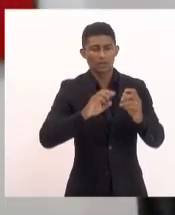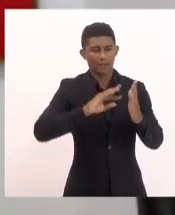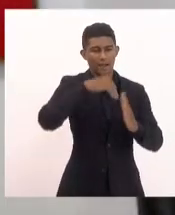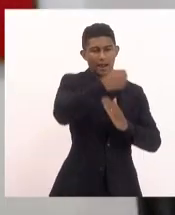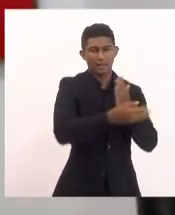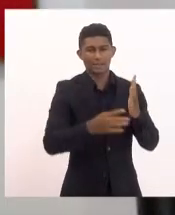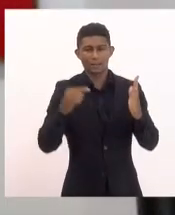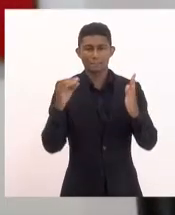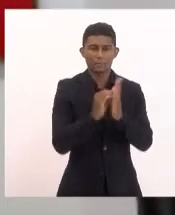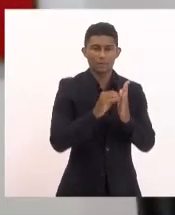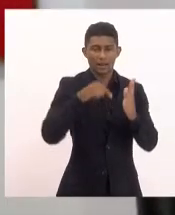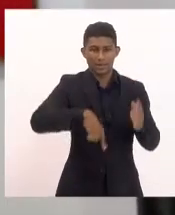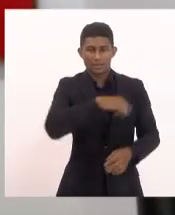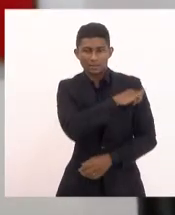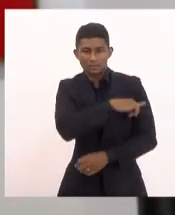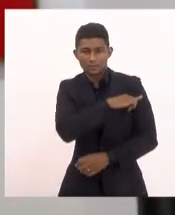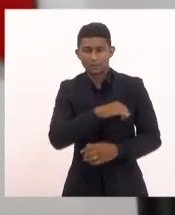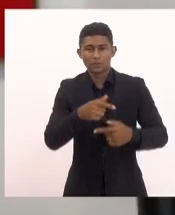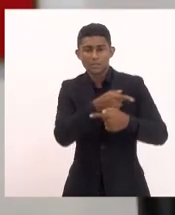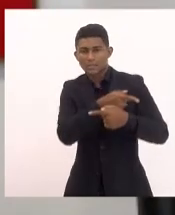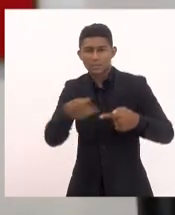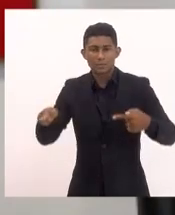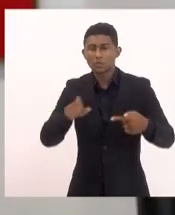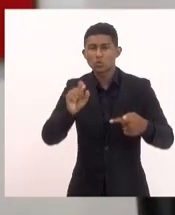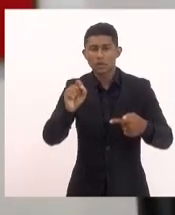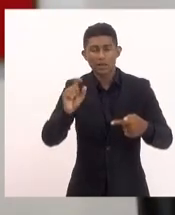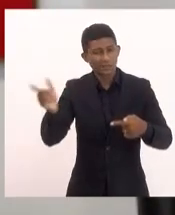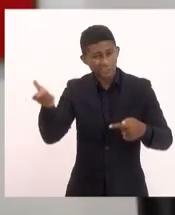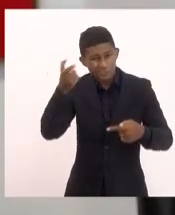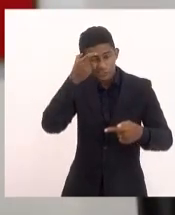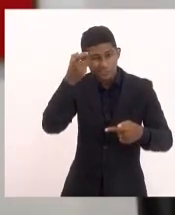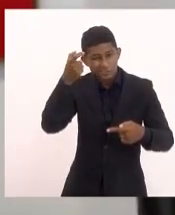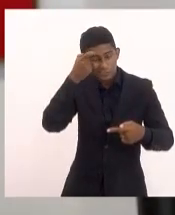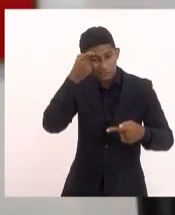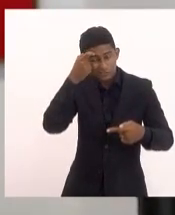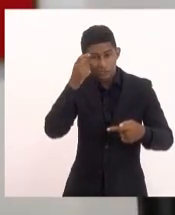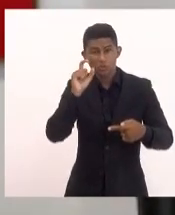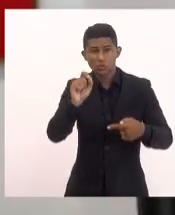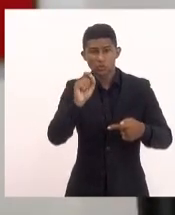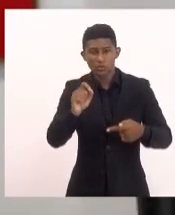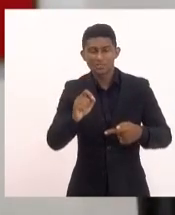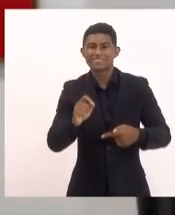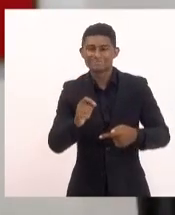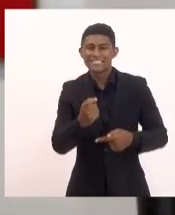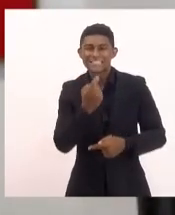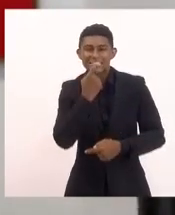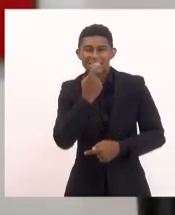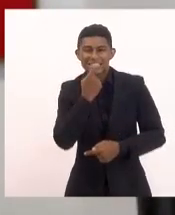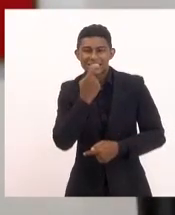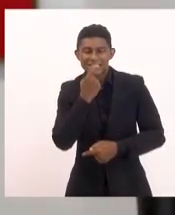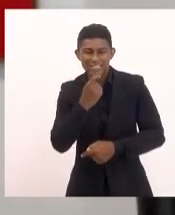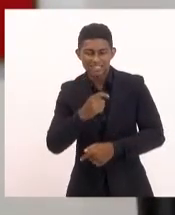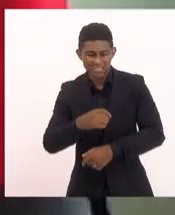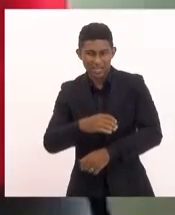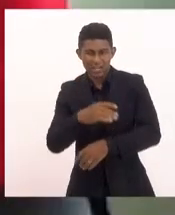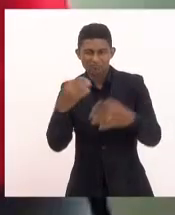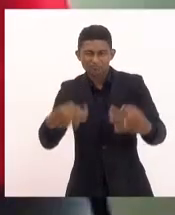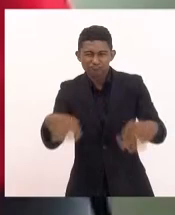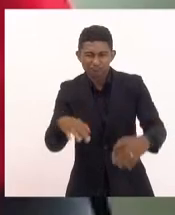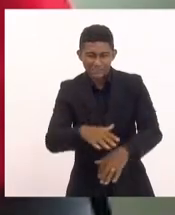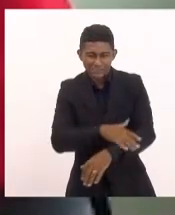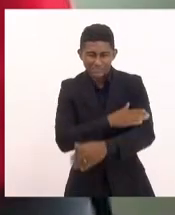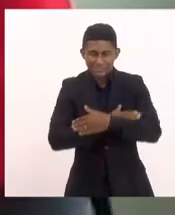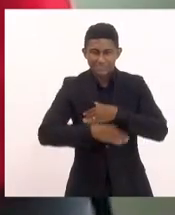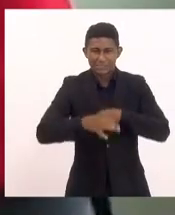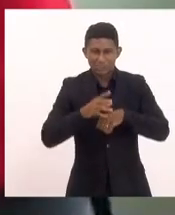Estado do Rio de Janeiro a Semana Estadual de Conscientização sobre a Fibromialgia no âmbito do Estado do Rio de Janeiro. Pareceres da Comissão de Constituição e